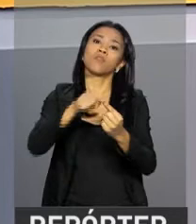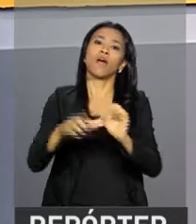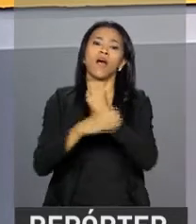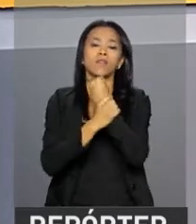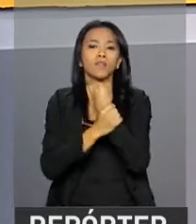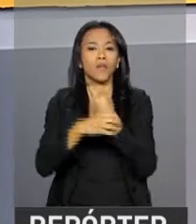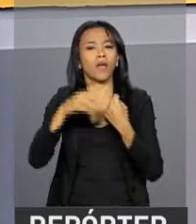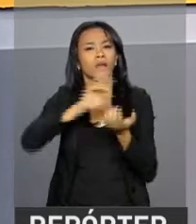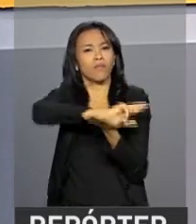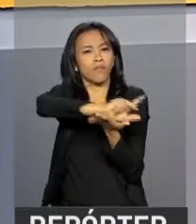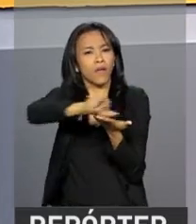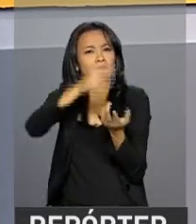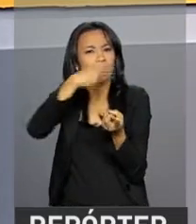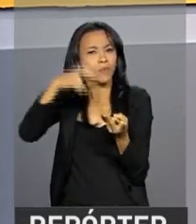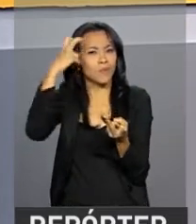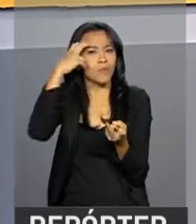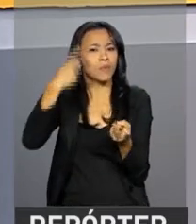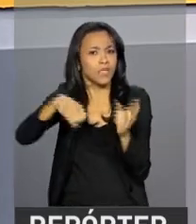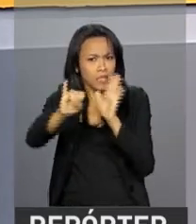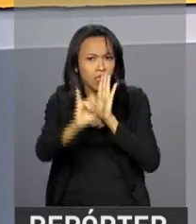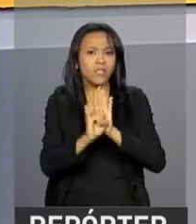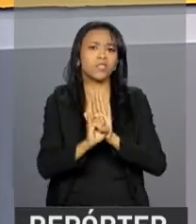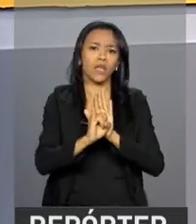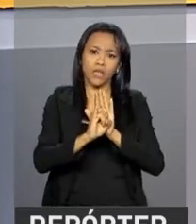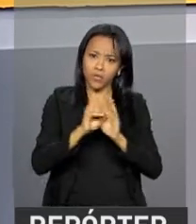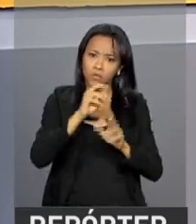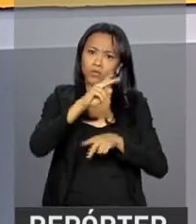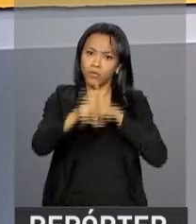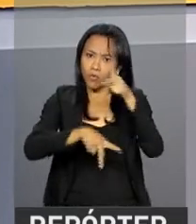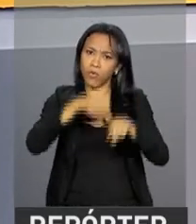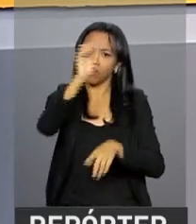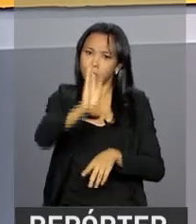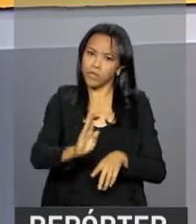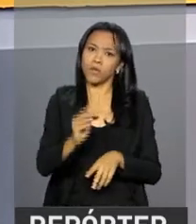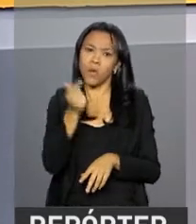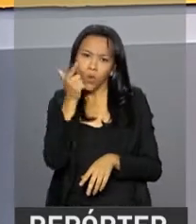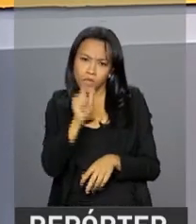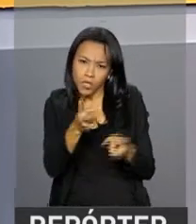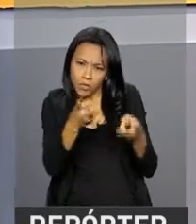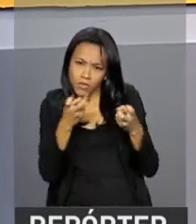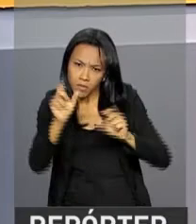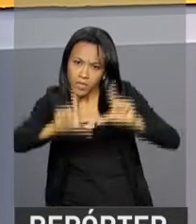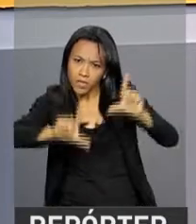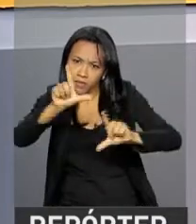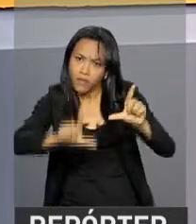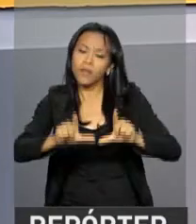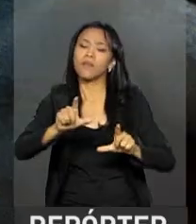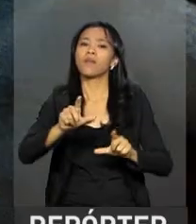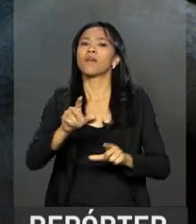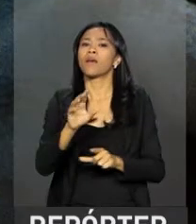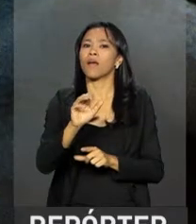diversidade cultural e que a identidade do brasileiro esteja representada na TV a cabo.